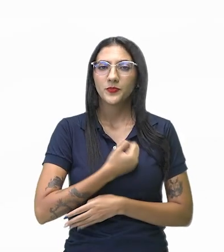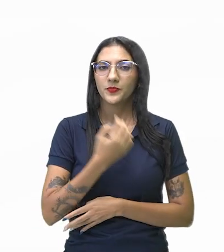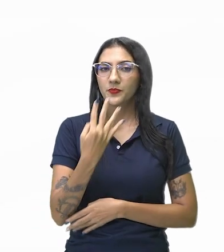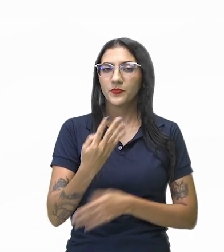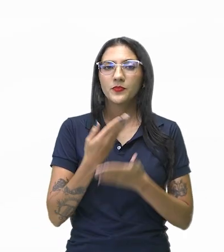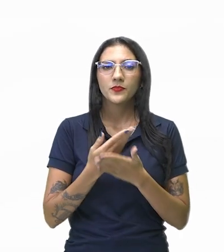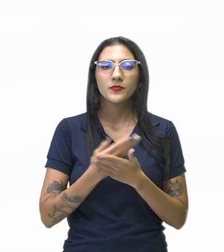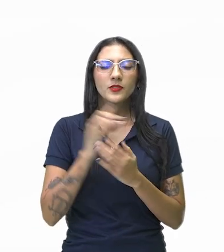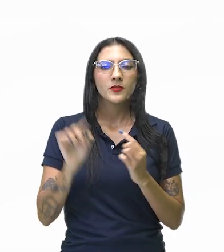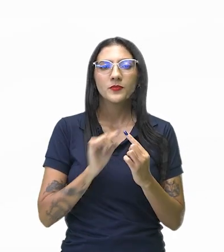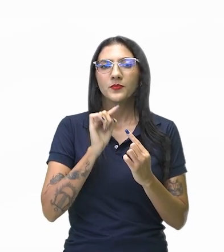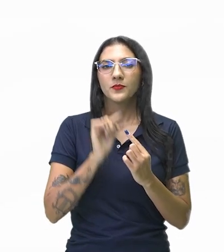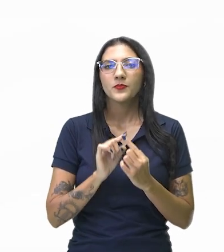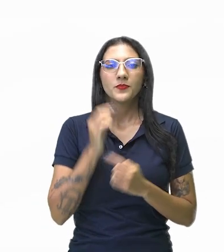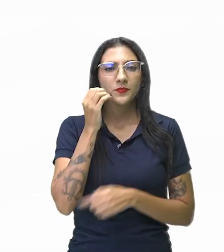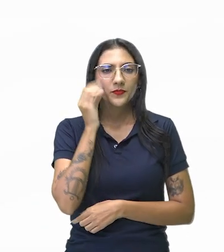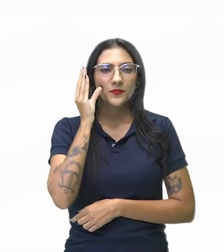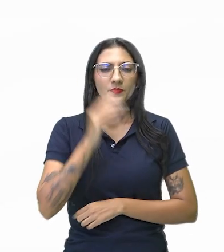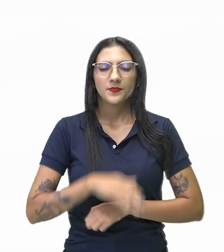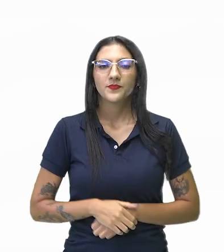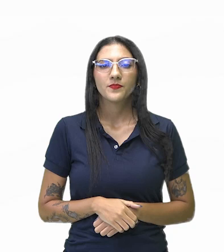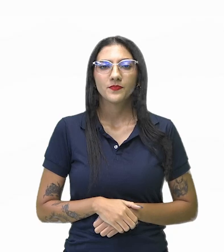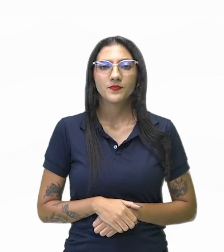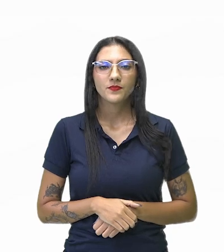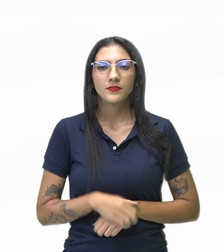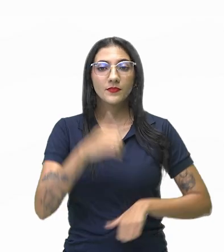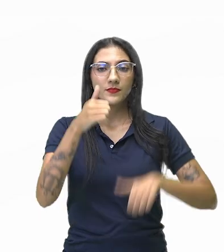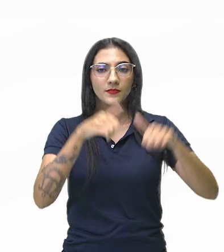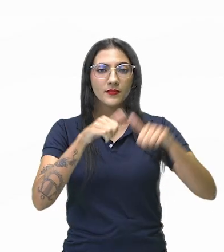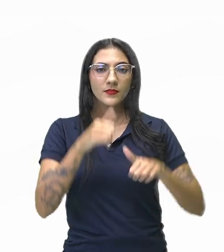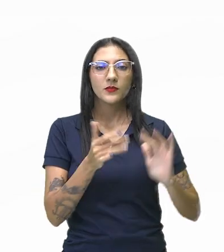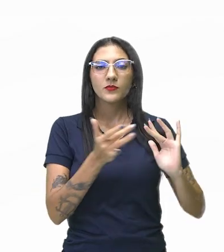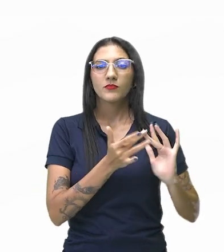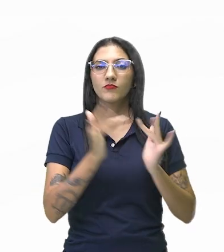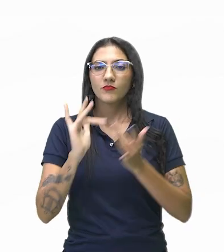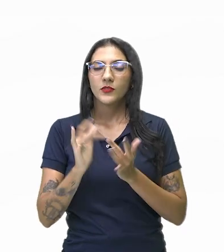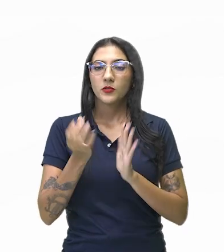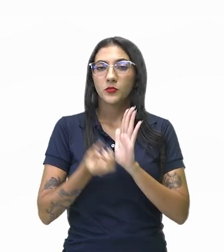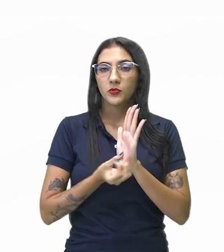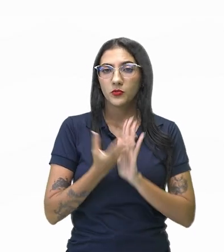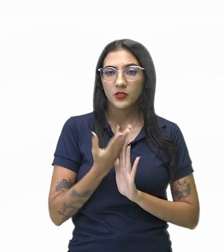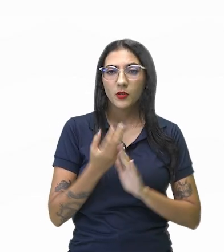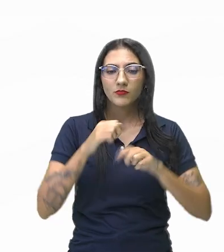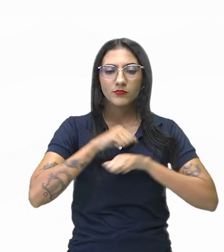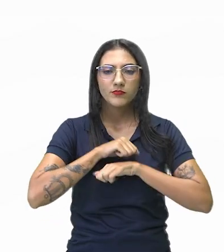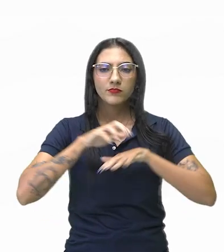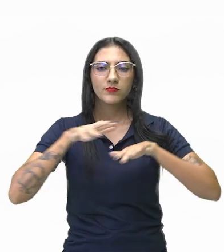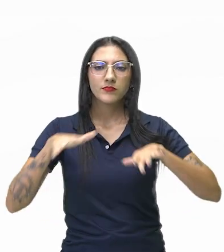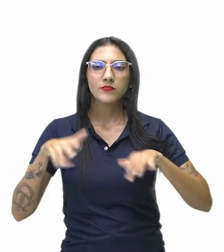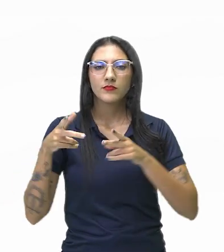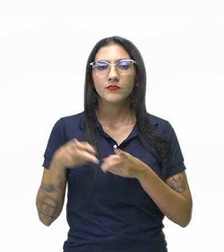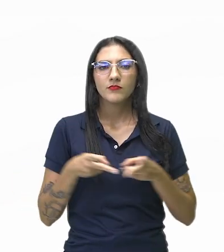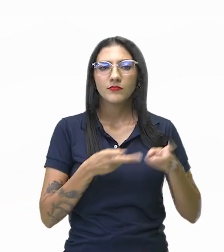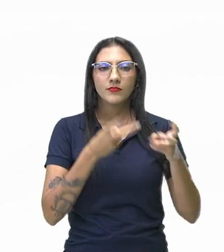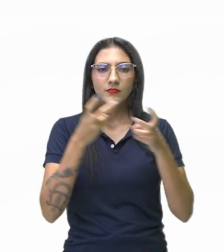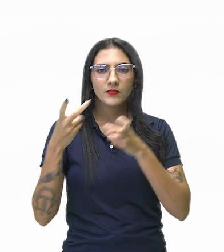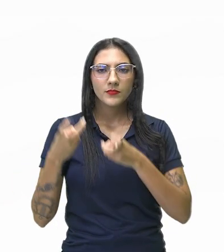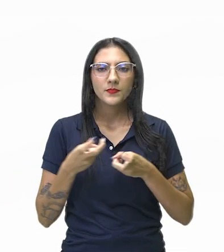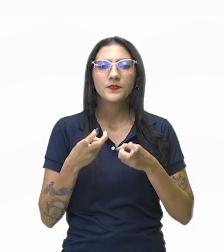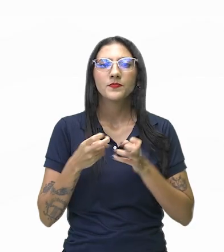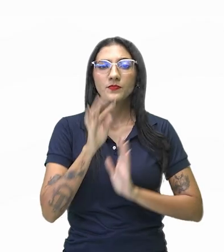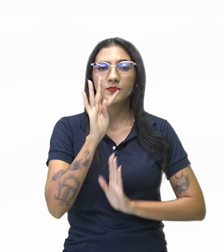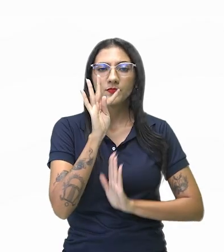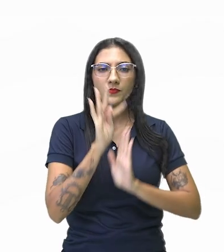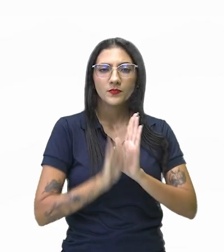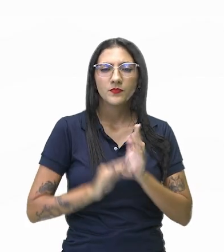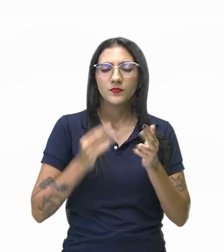Aula 4, objeto de conhecimento. Análise do contexto de produção, circulação e recepção